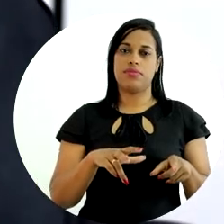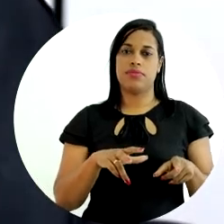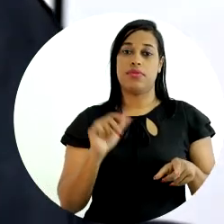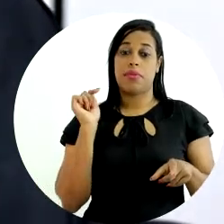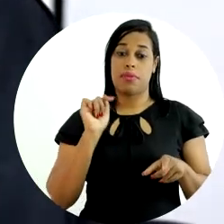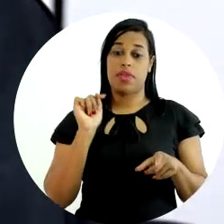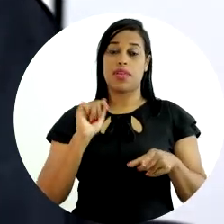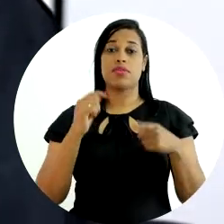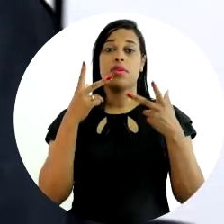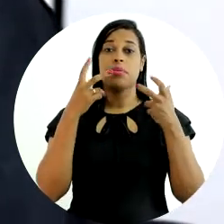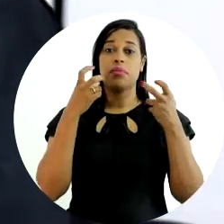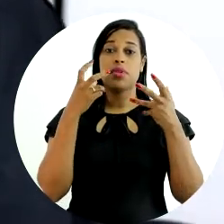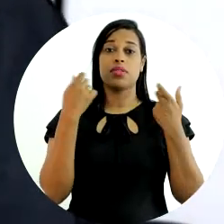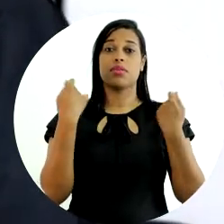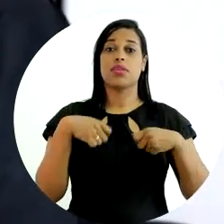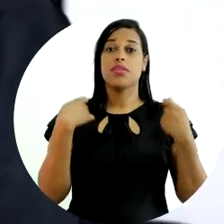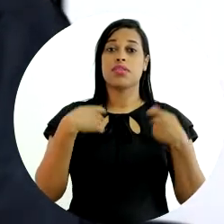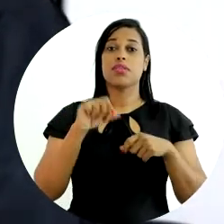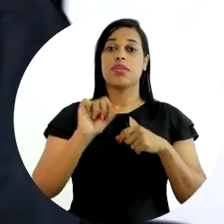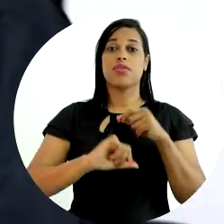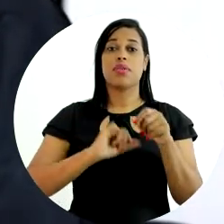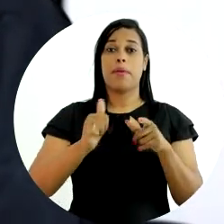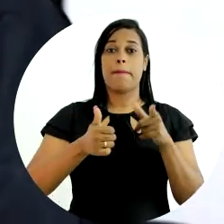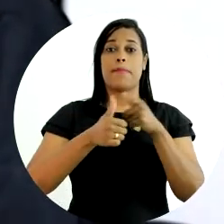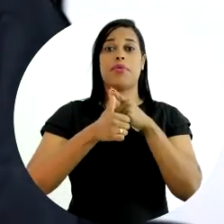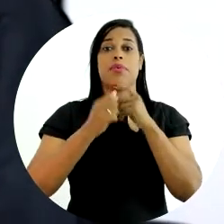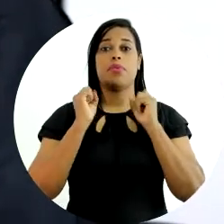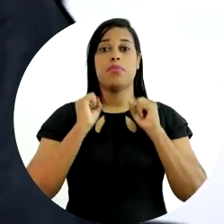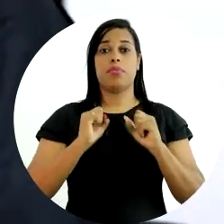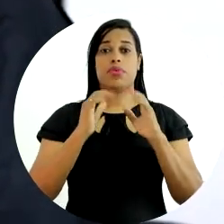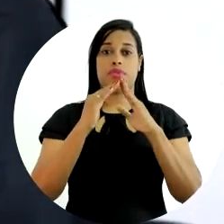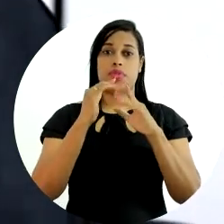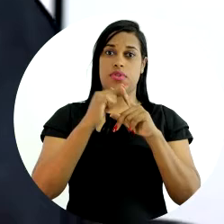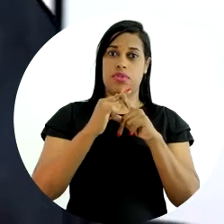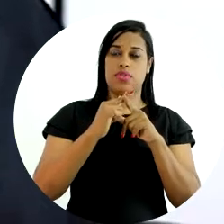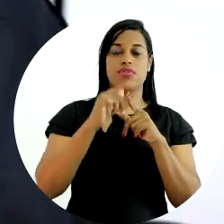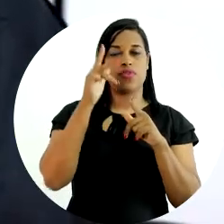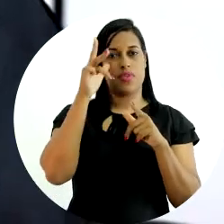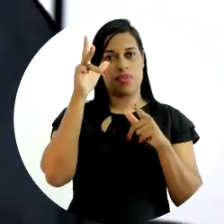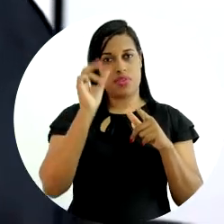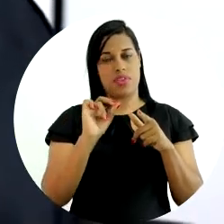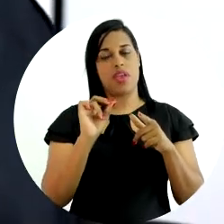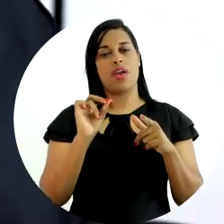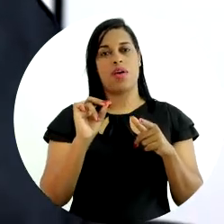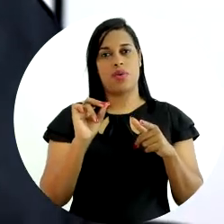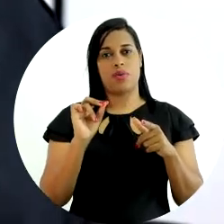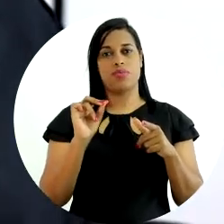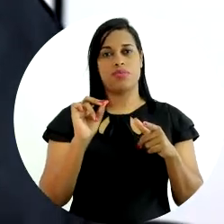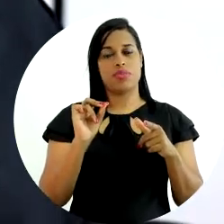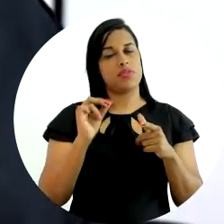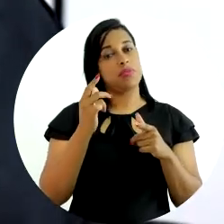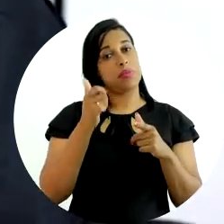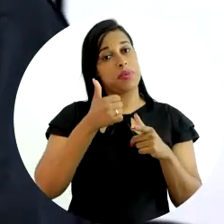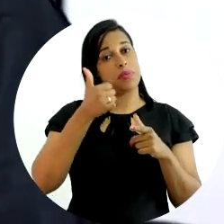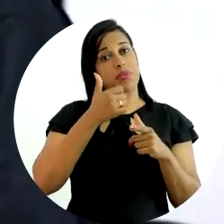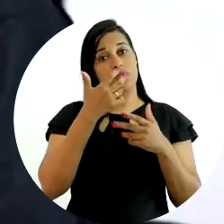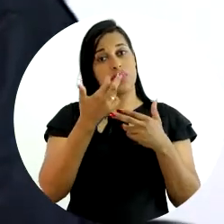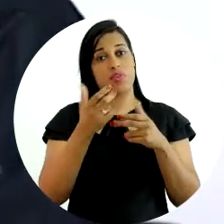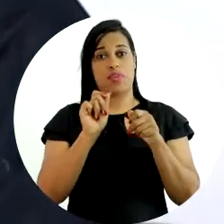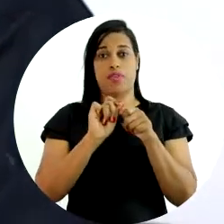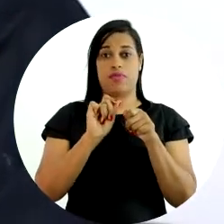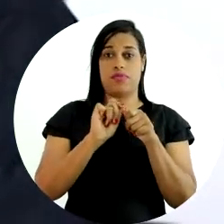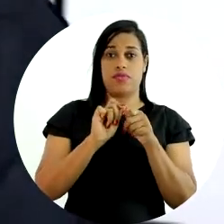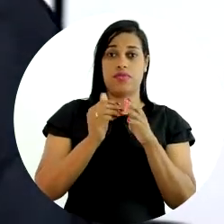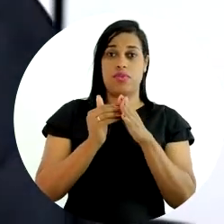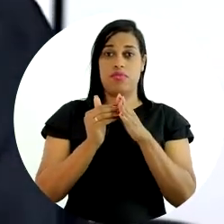colônias. Então, para isso, ele percebeu que era necessário primeiro tirar o poder da igreja, que também era o ideal iluminista. Então, uma das primeiras